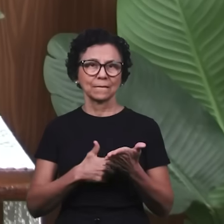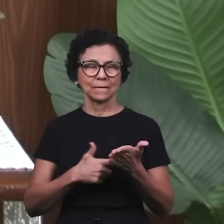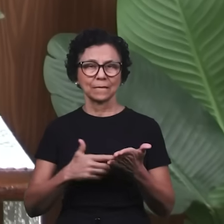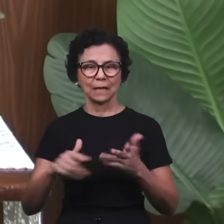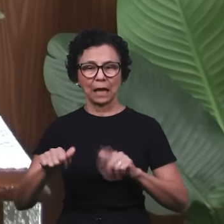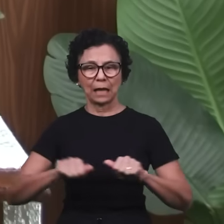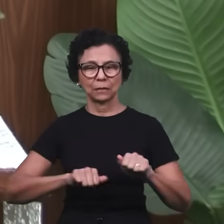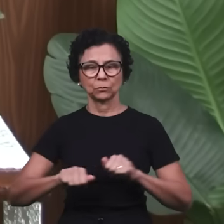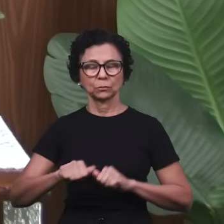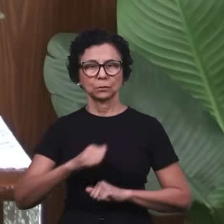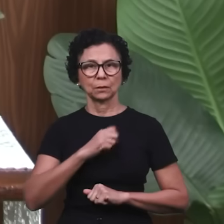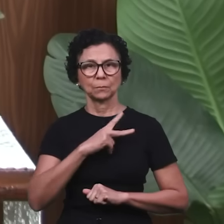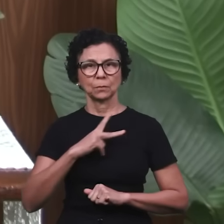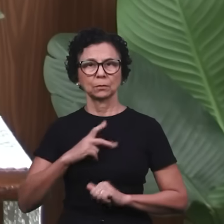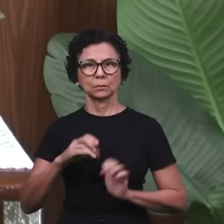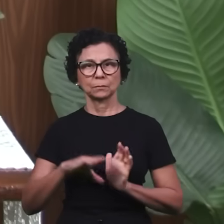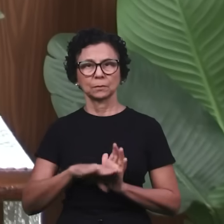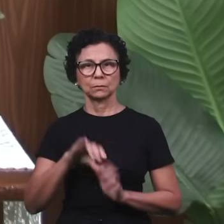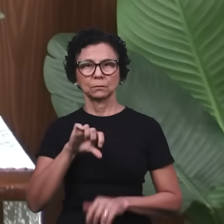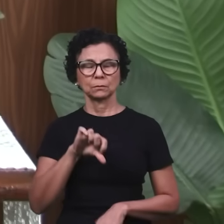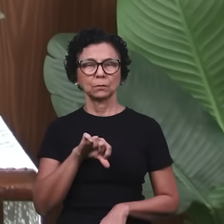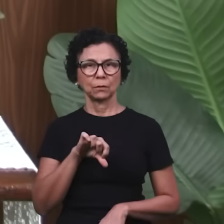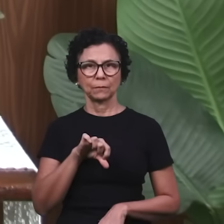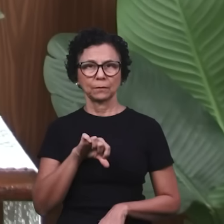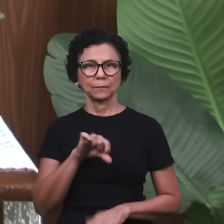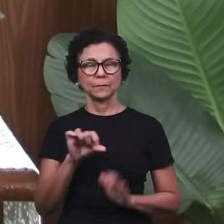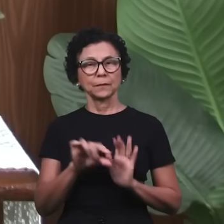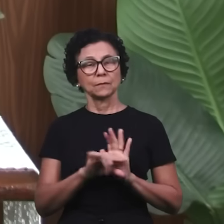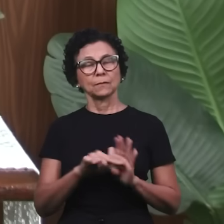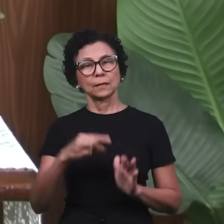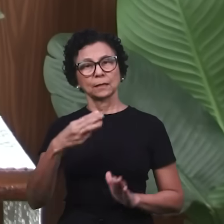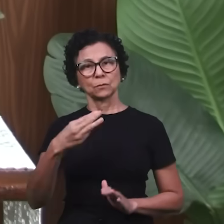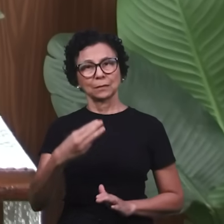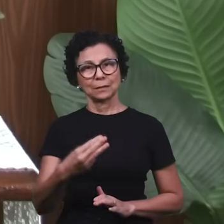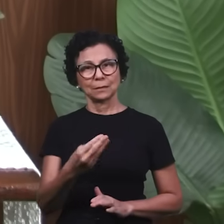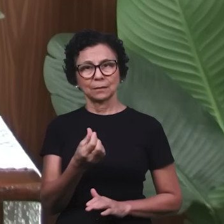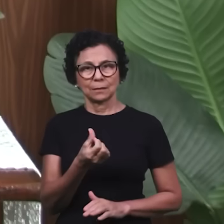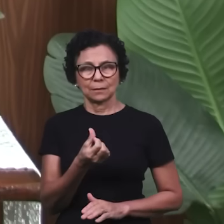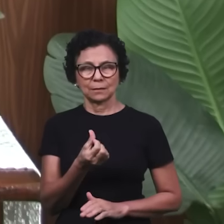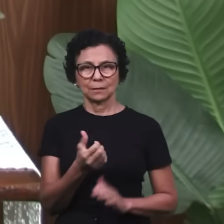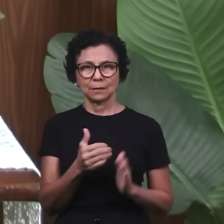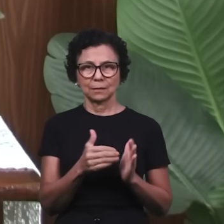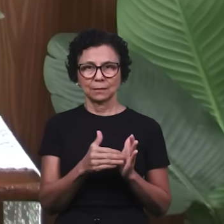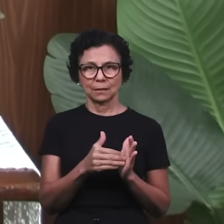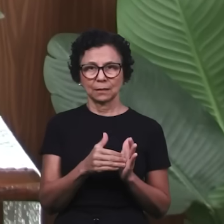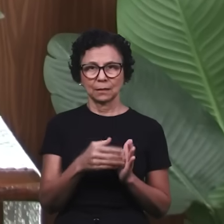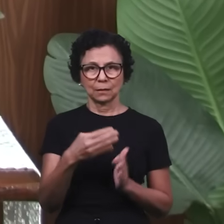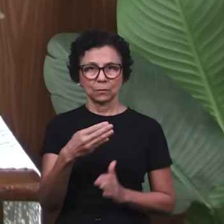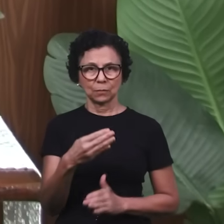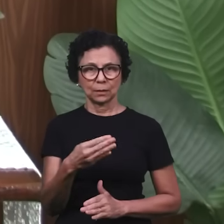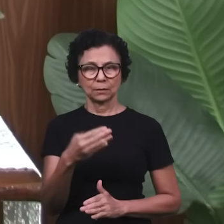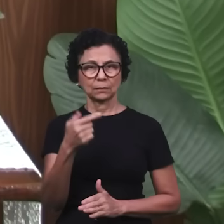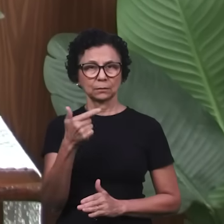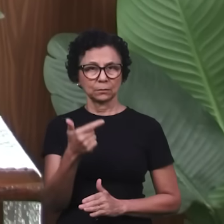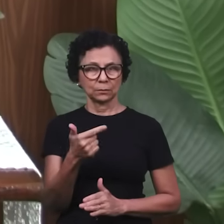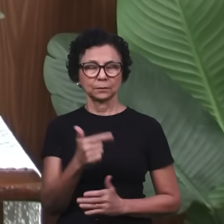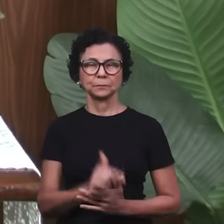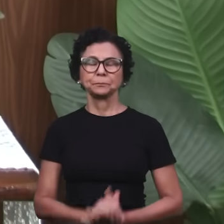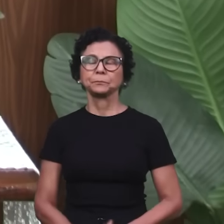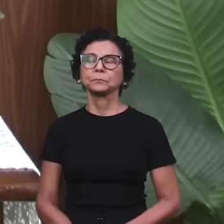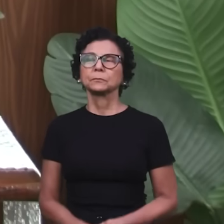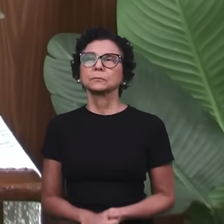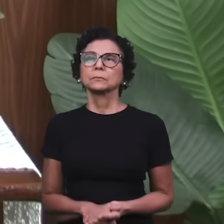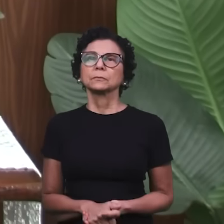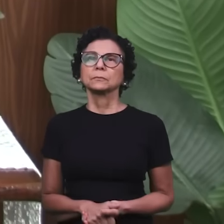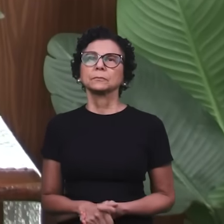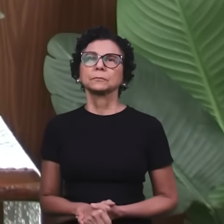Atos dos Apóstolos, no capítulo 9, do verso 36 ao verso 42.